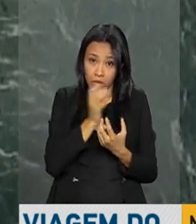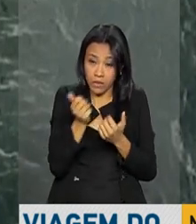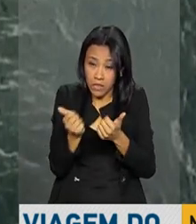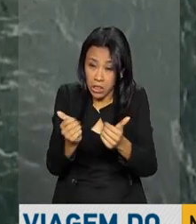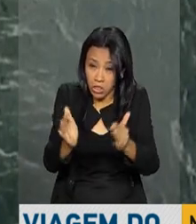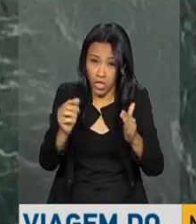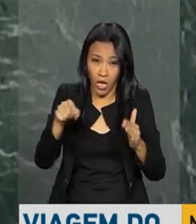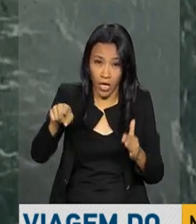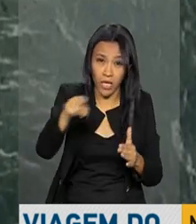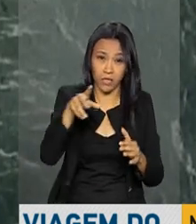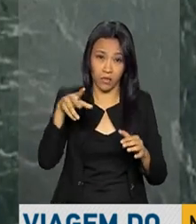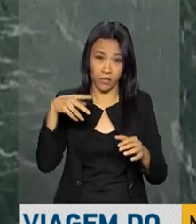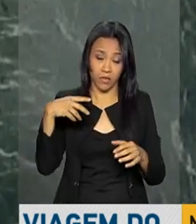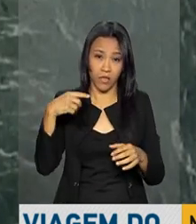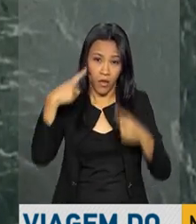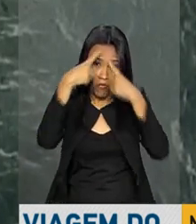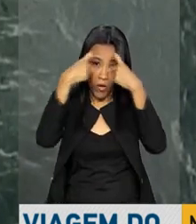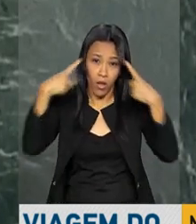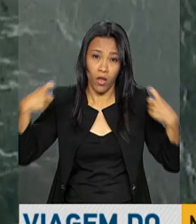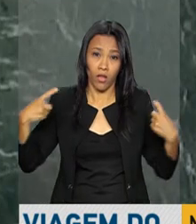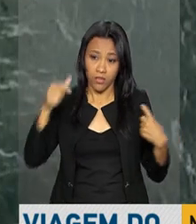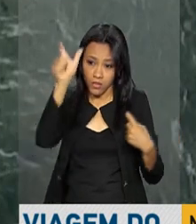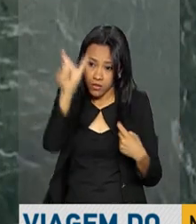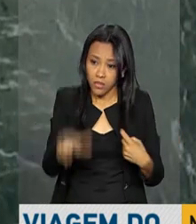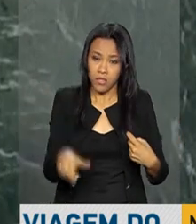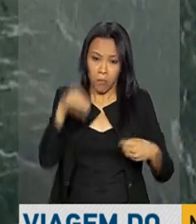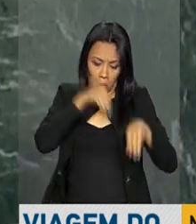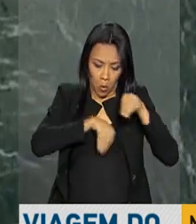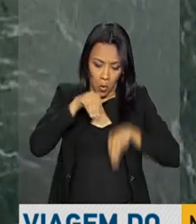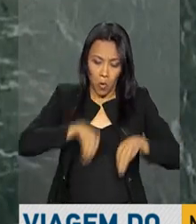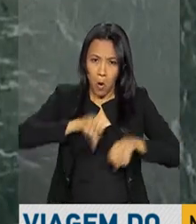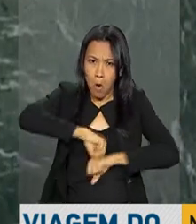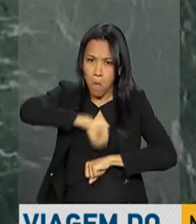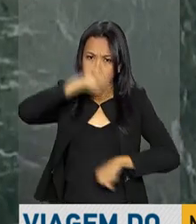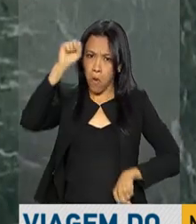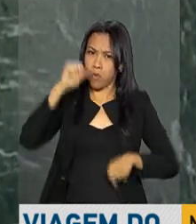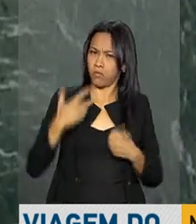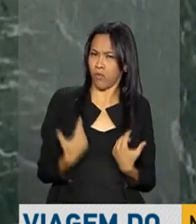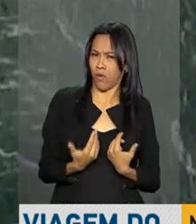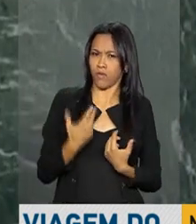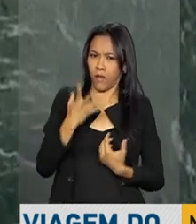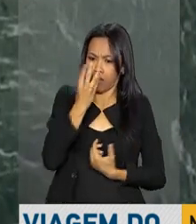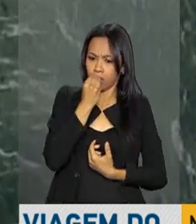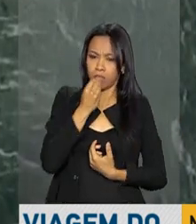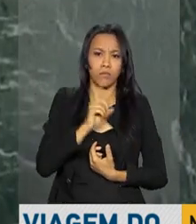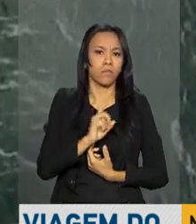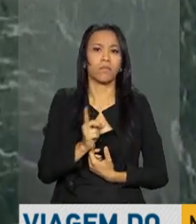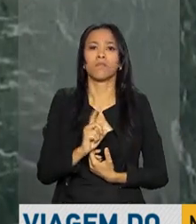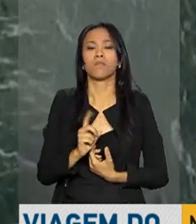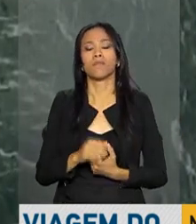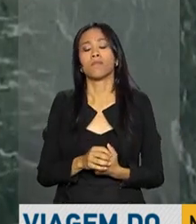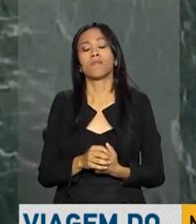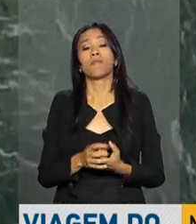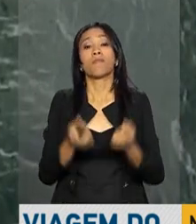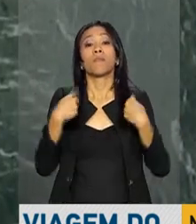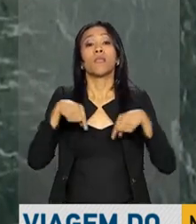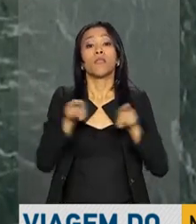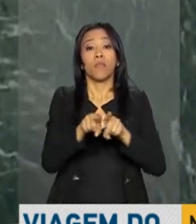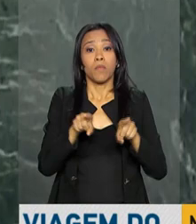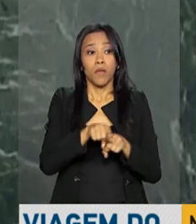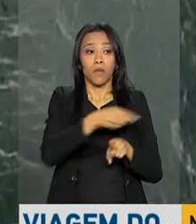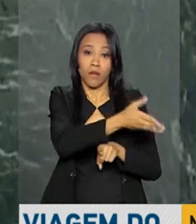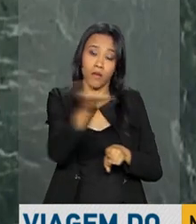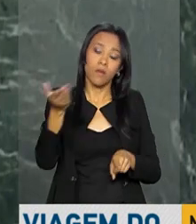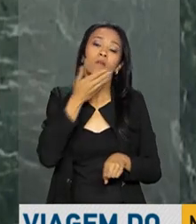permitiremos que ele abale a nossa crença na liberdade e na tolerância. Também, meus senhores e minhas